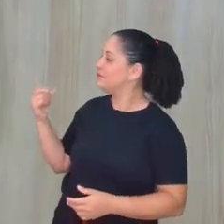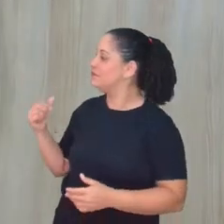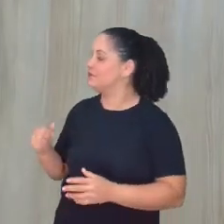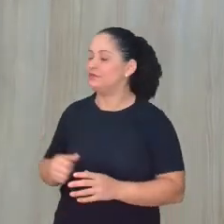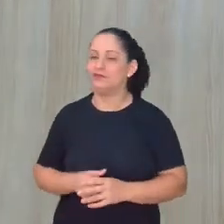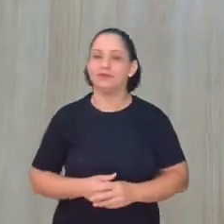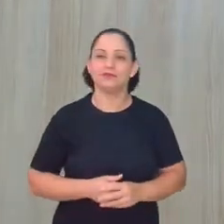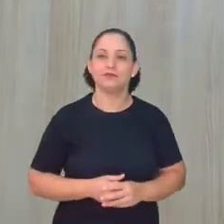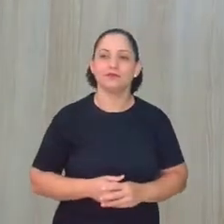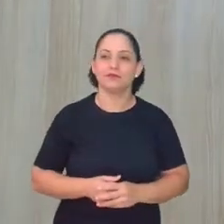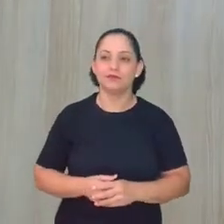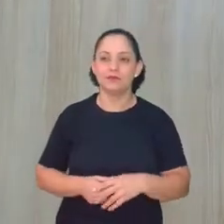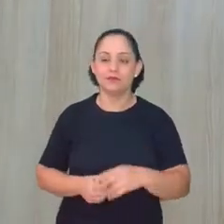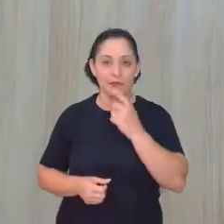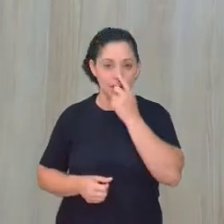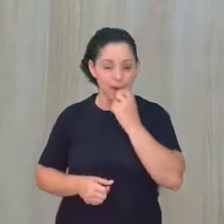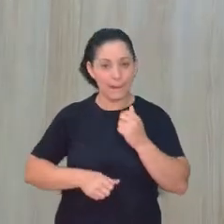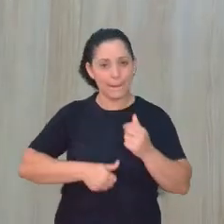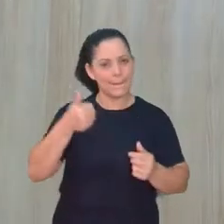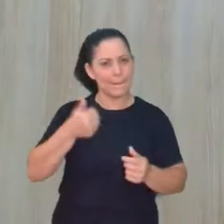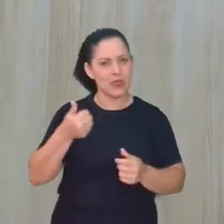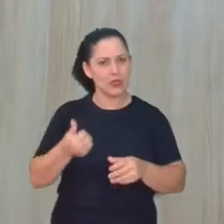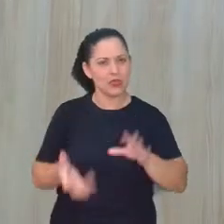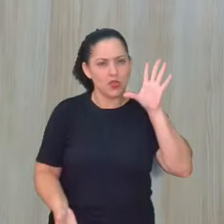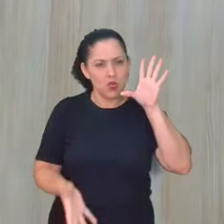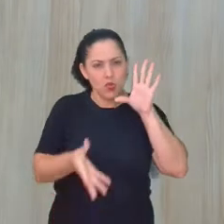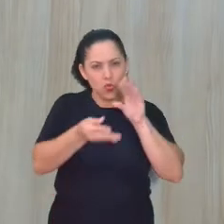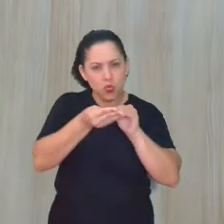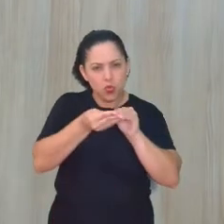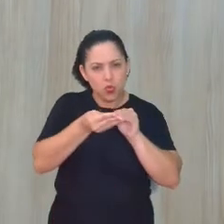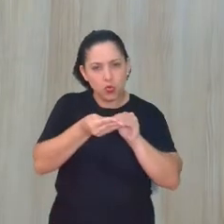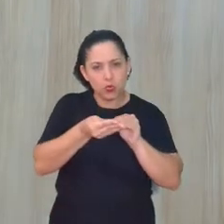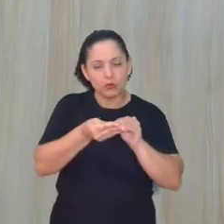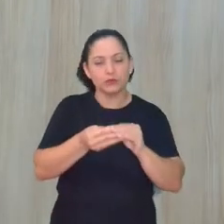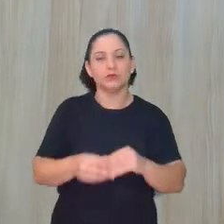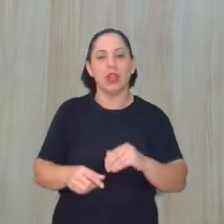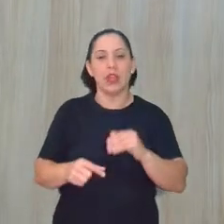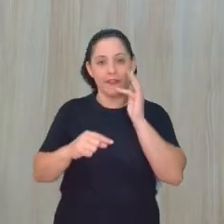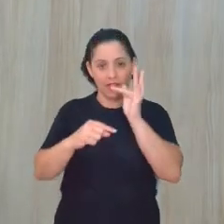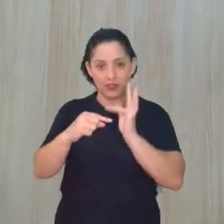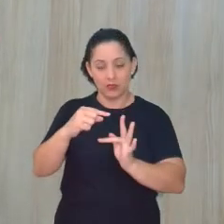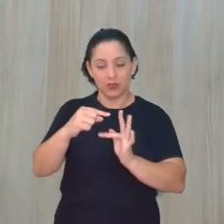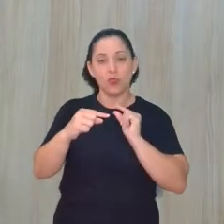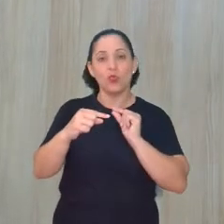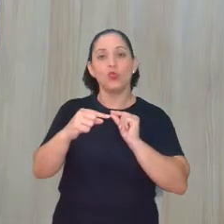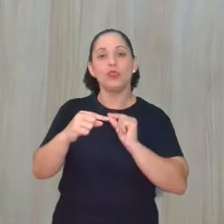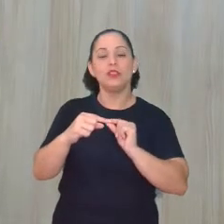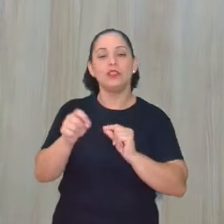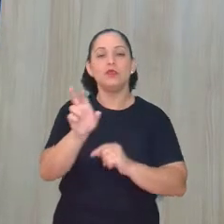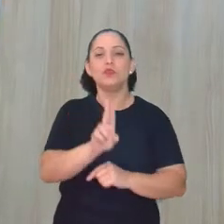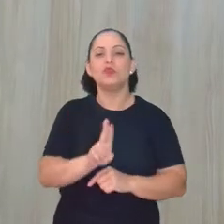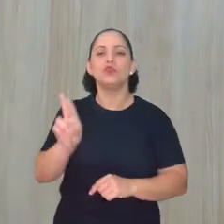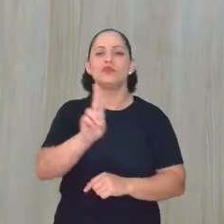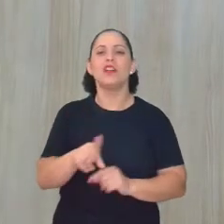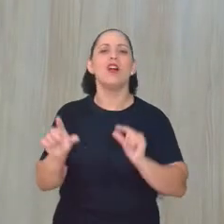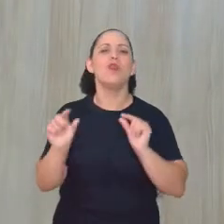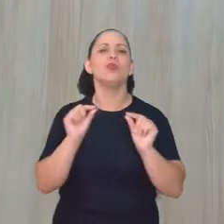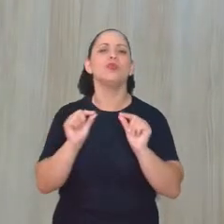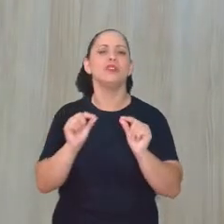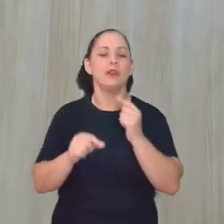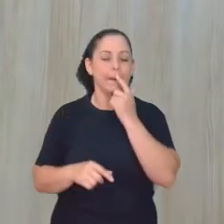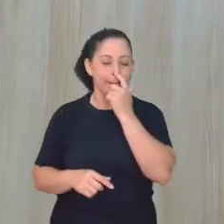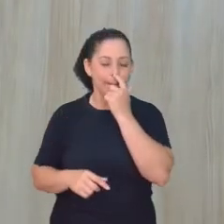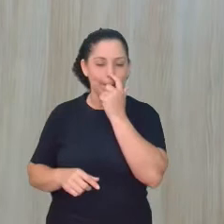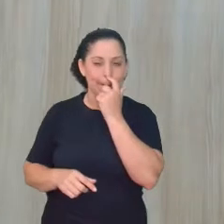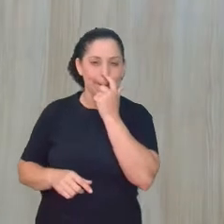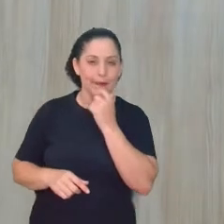Primeiro, essas simplificações que eu estou fazendo aqui, tá bom? Você pode fazer de outra forma. Como assim, Pedro?